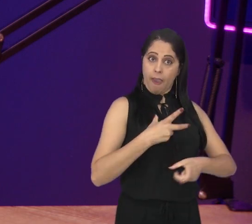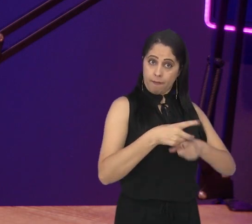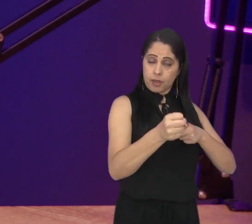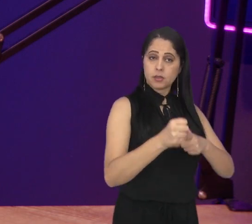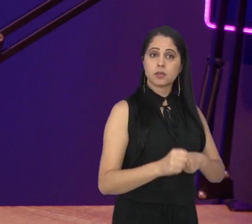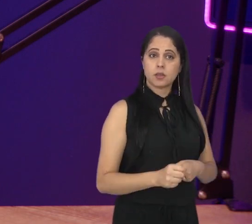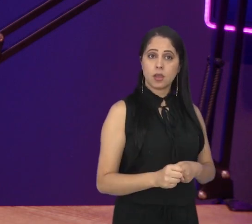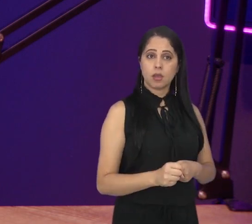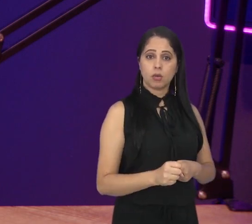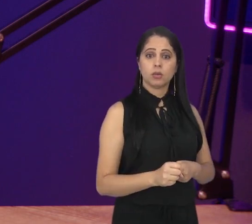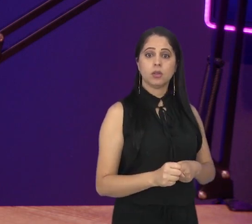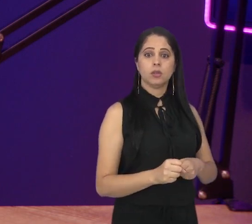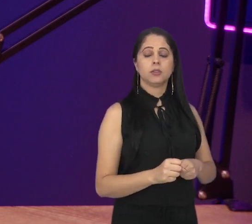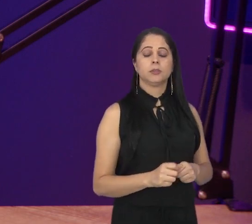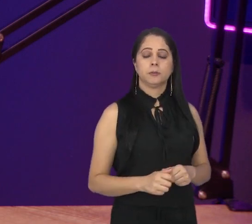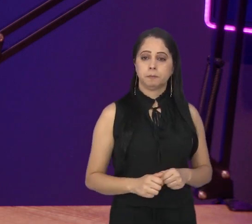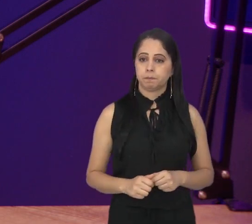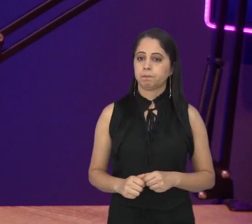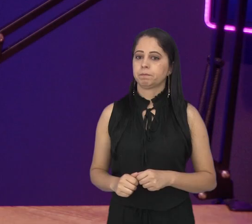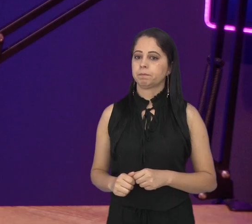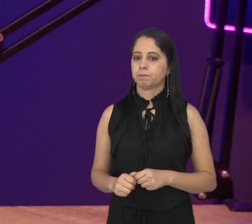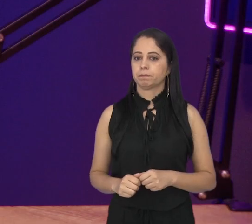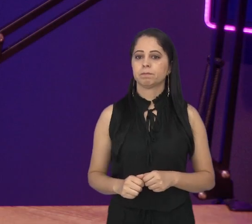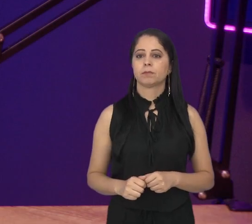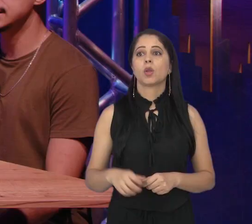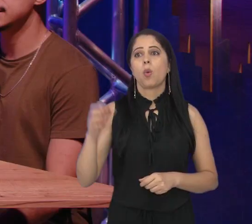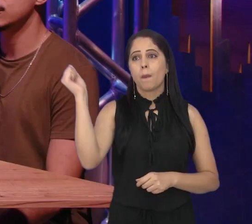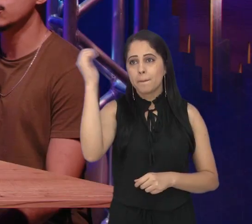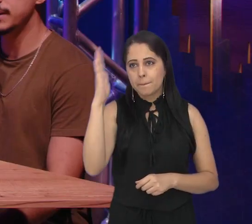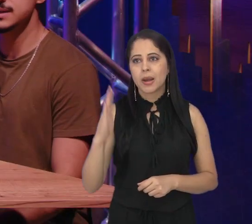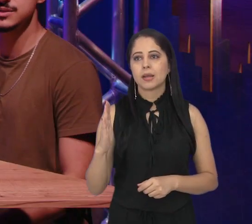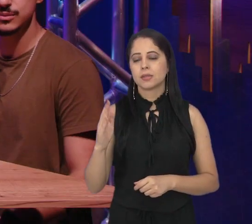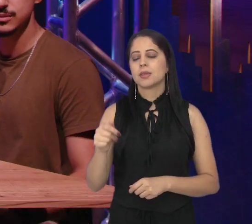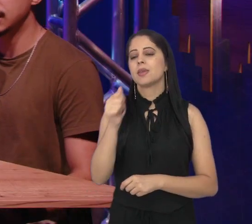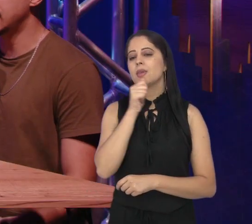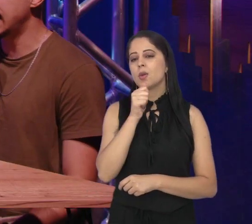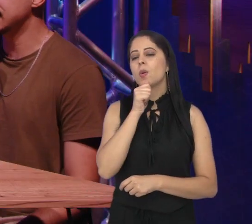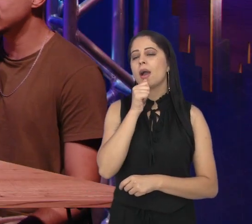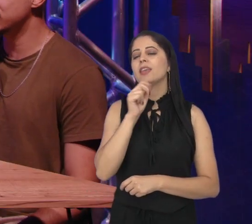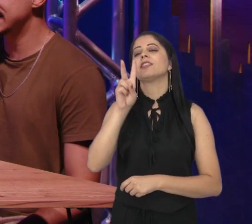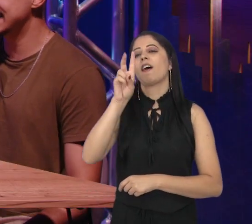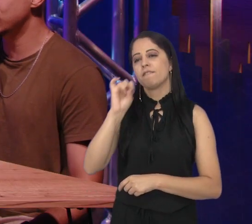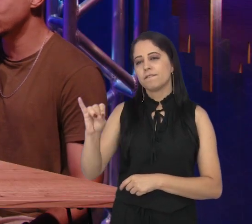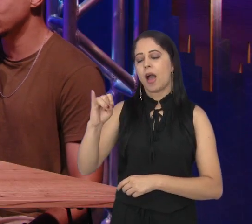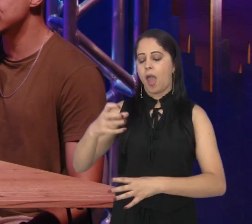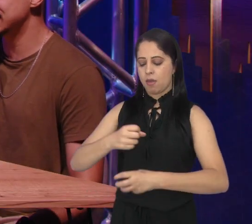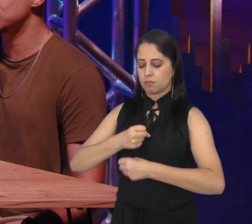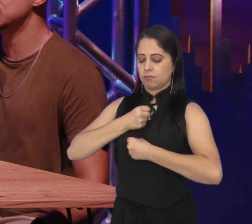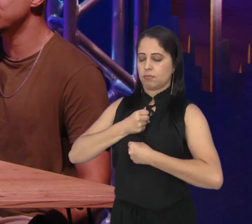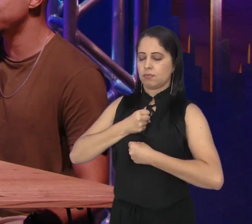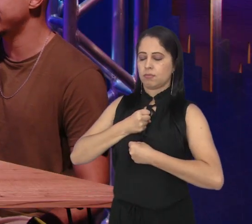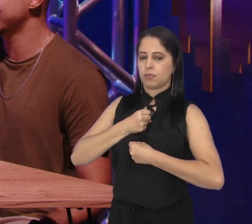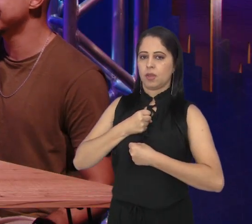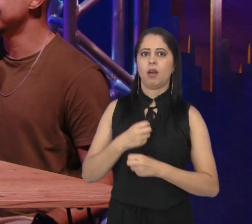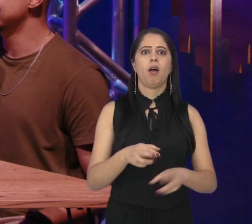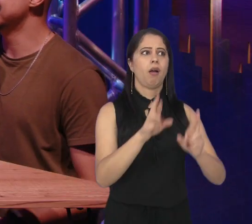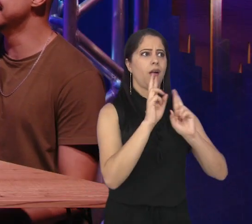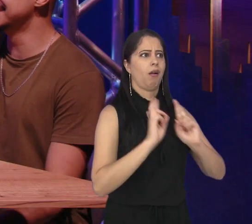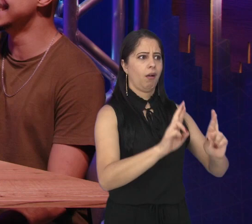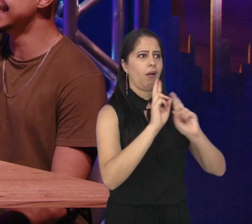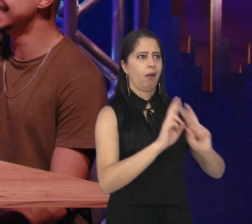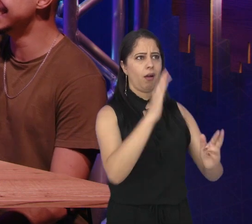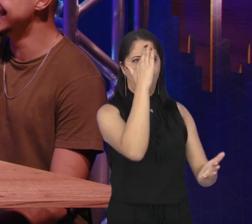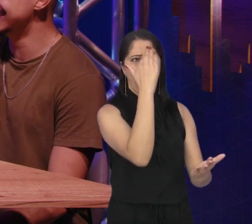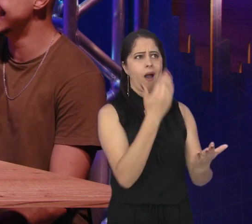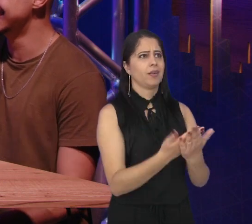Então, eles realmente já estão tendo esse reconhecimento, né? É isso aí. O Brasil ainda vai ganhar um Oscar, eu tenho fé. Eu